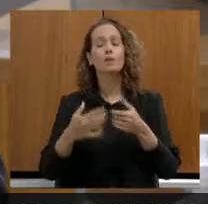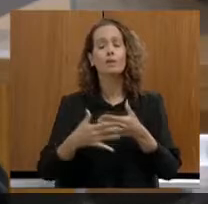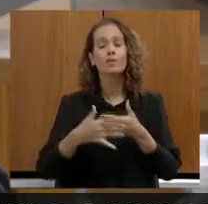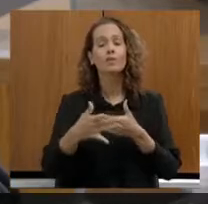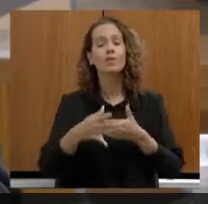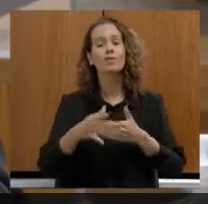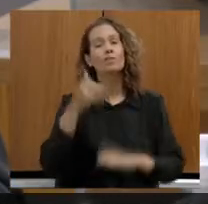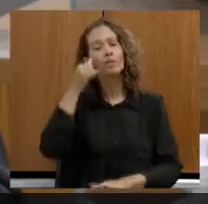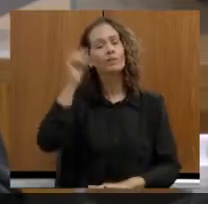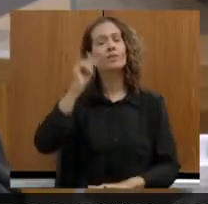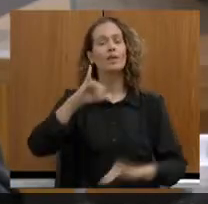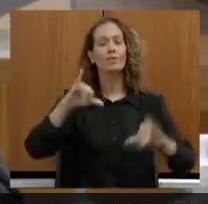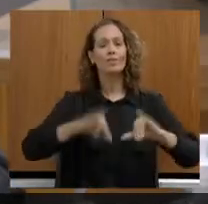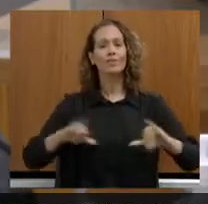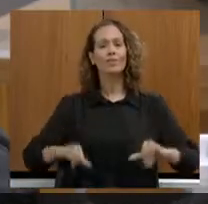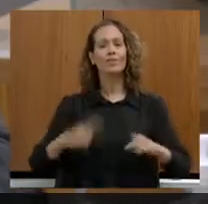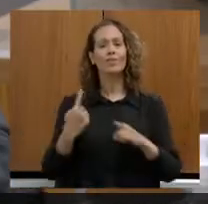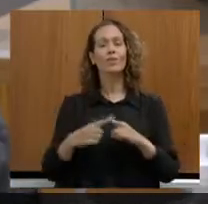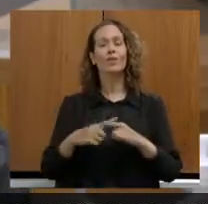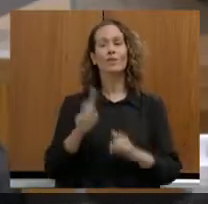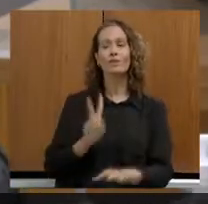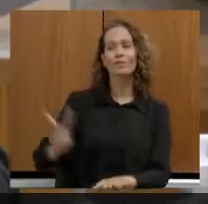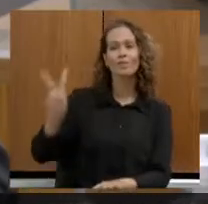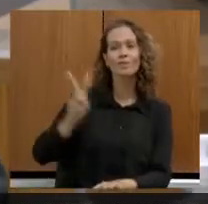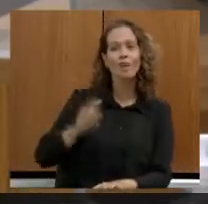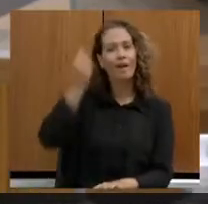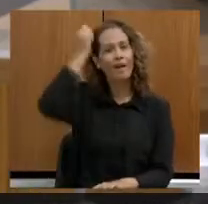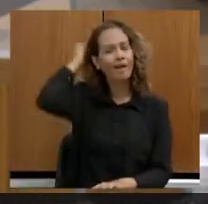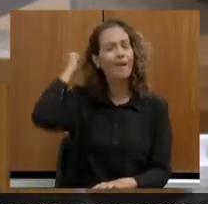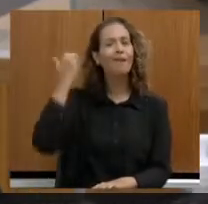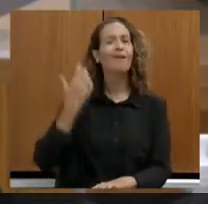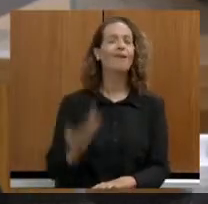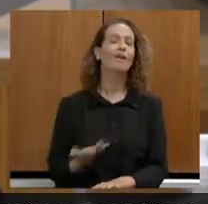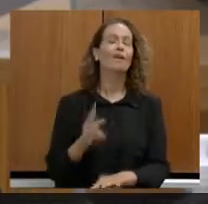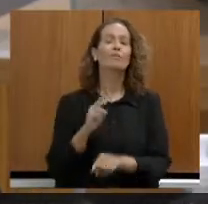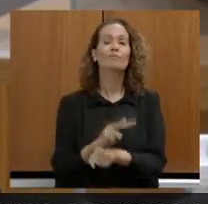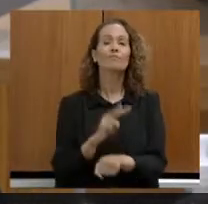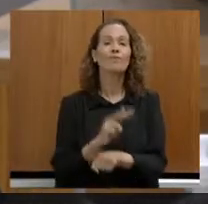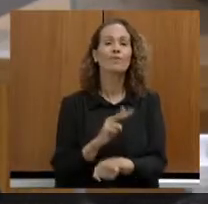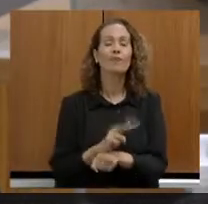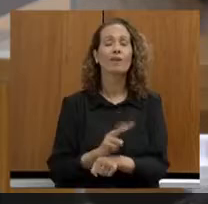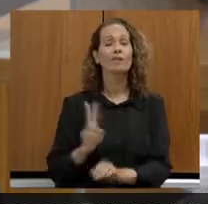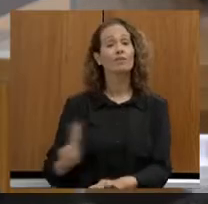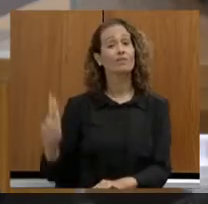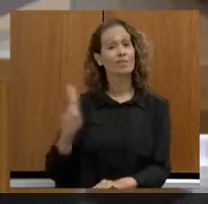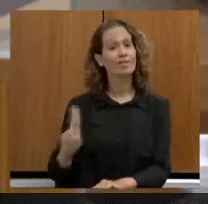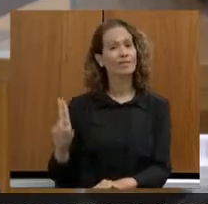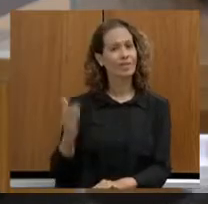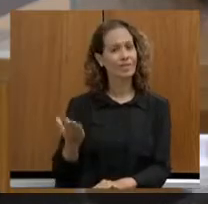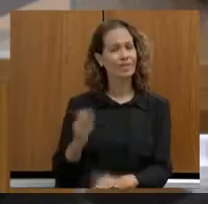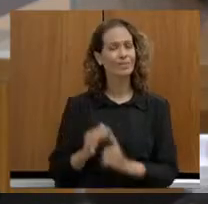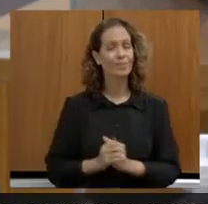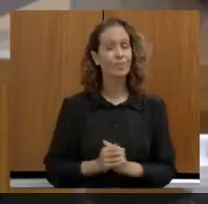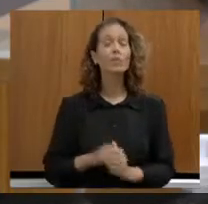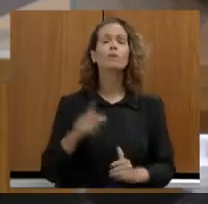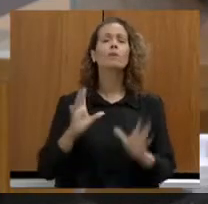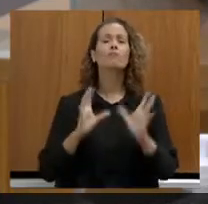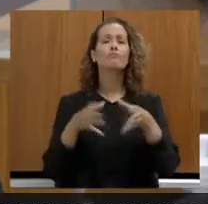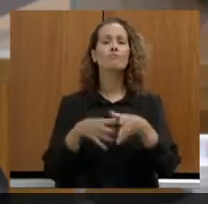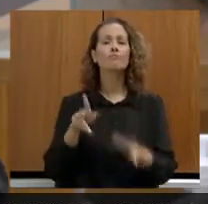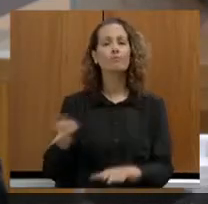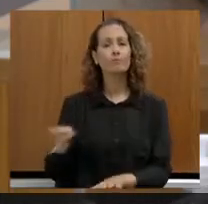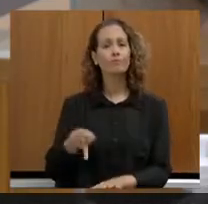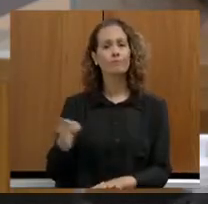quando forem disputar um vestibular disputar uma uma vaga numa universidade e os professores